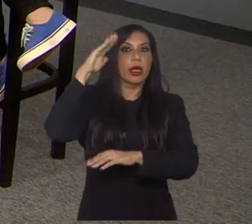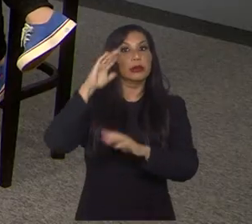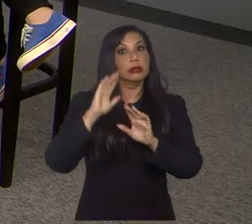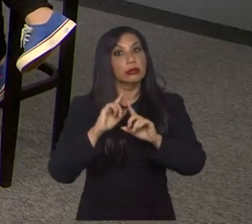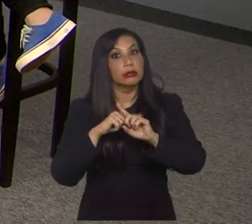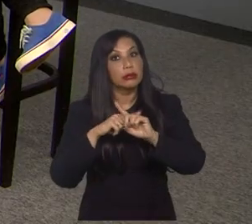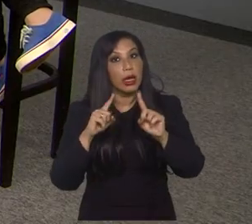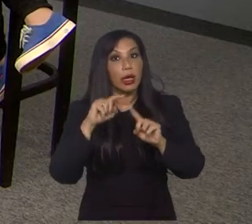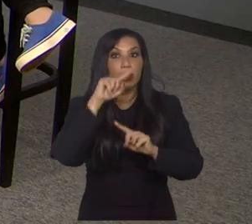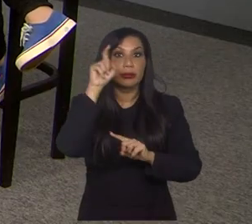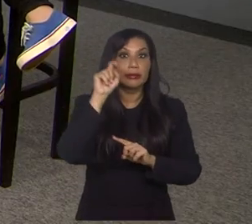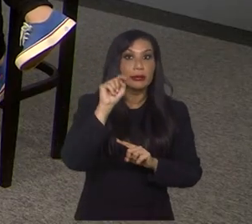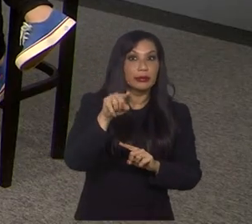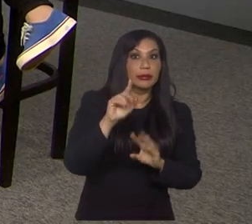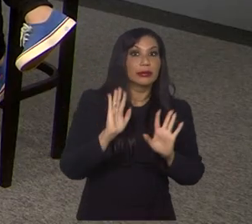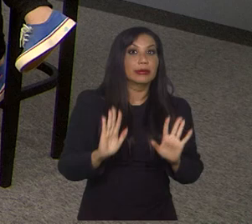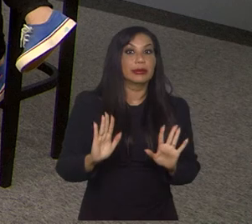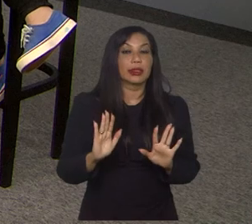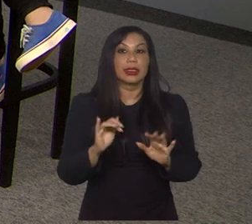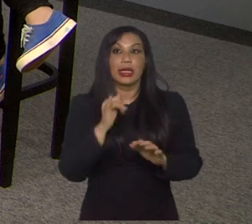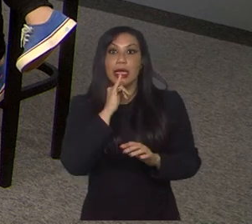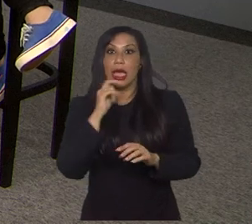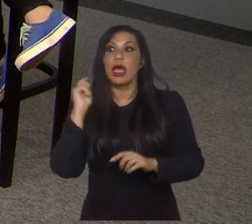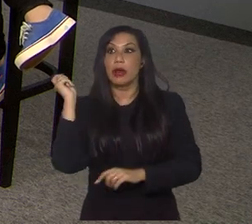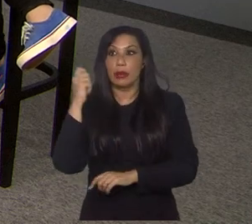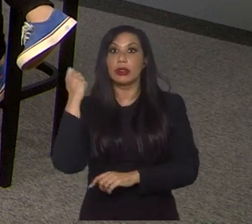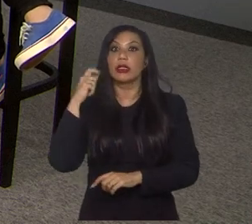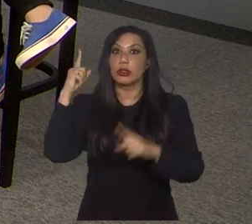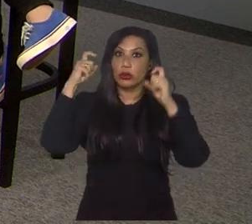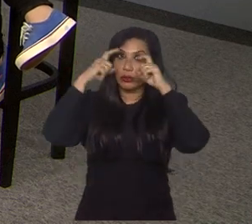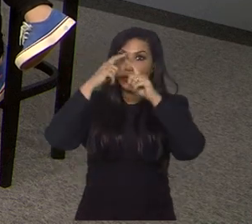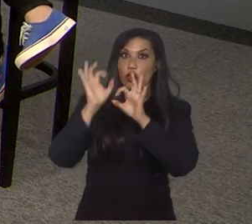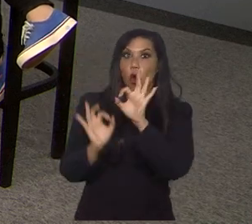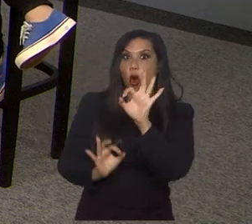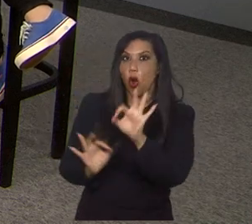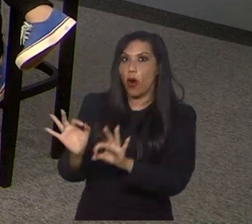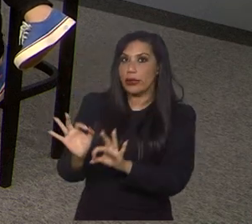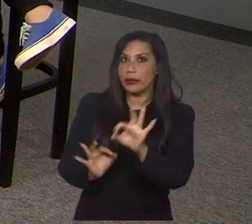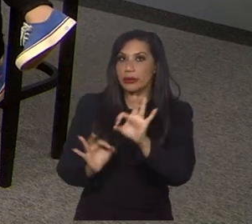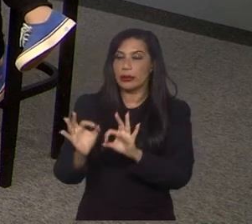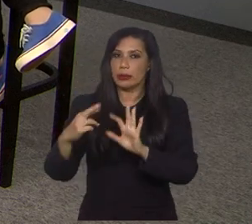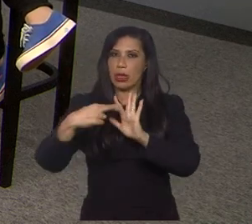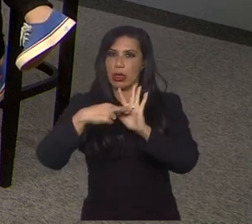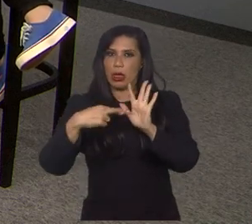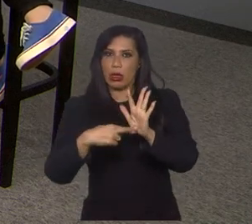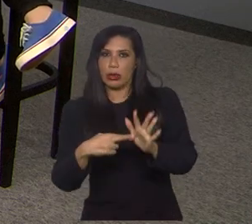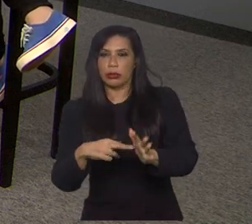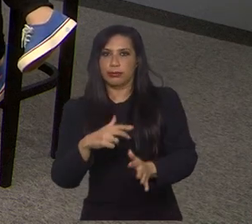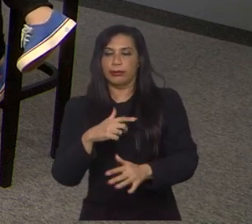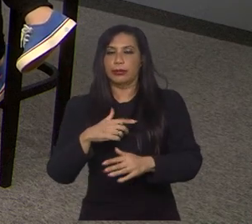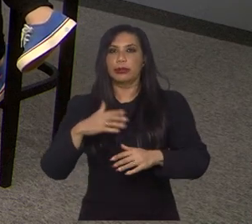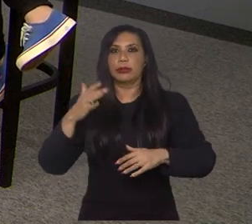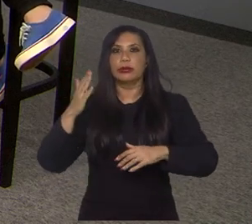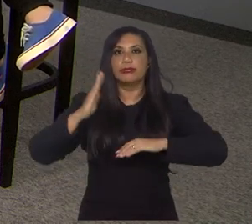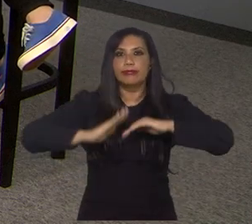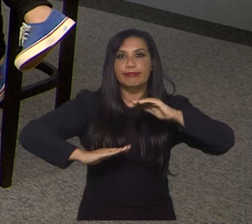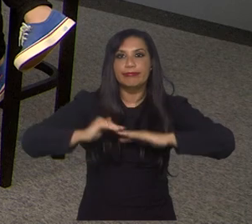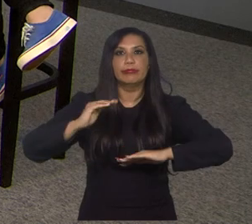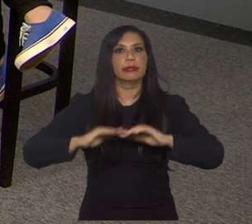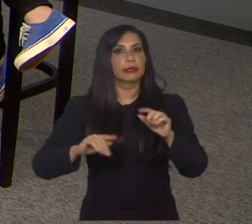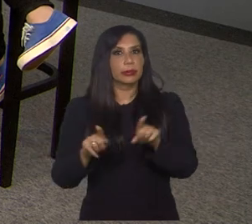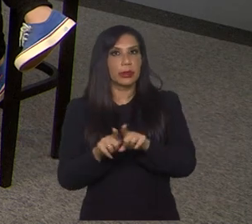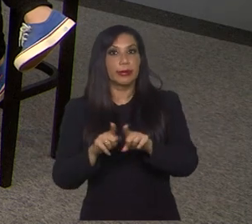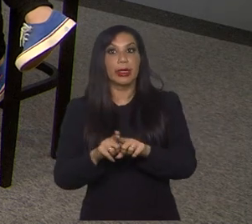é aquilo, é uma seleção difícil de jogar contra. São muito organizadas, muito disciplinadas taticamente. Então é complicado quando